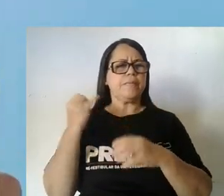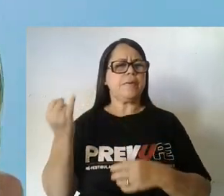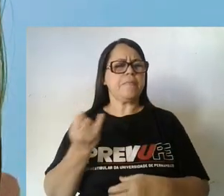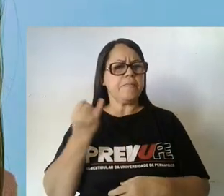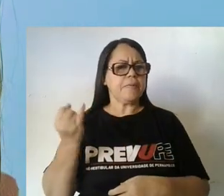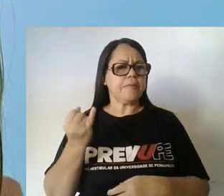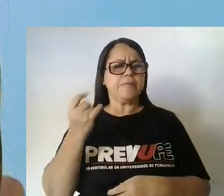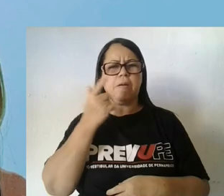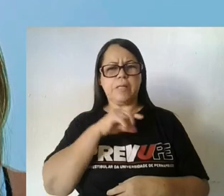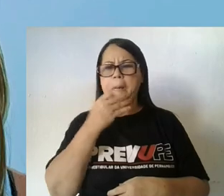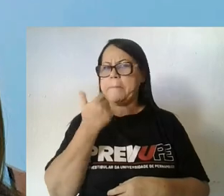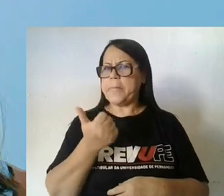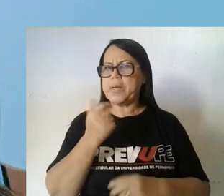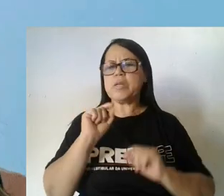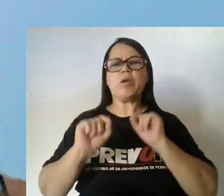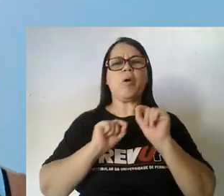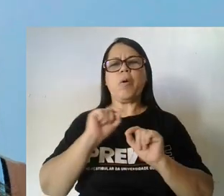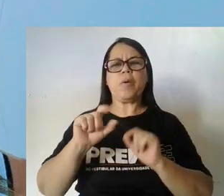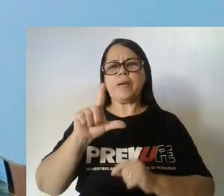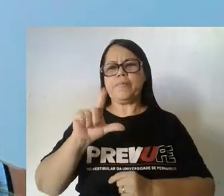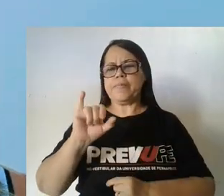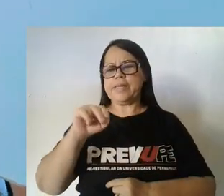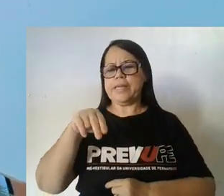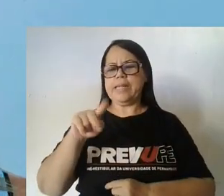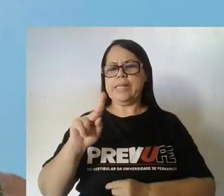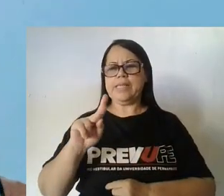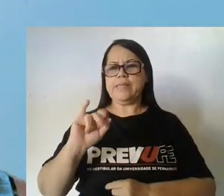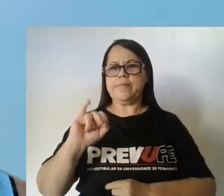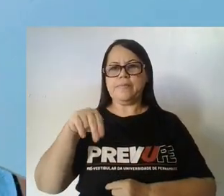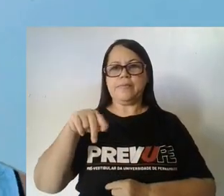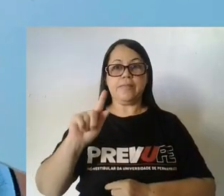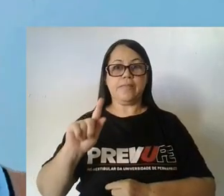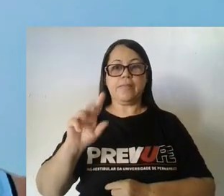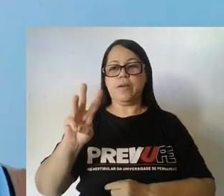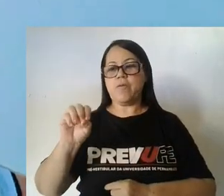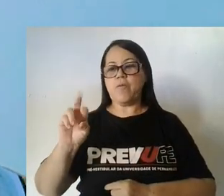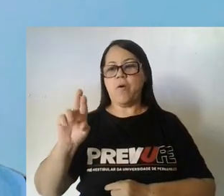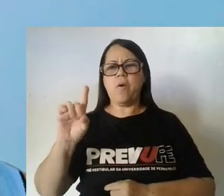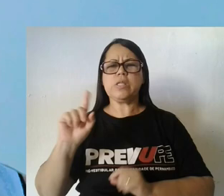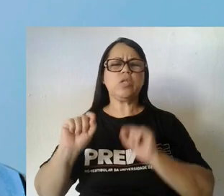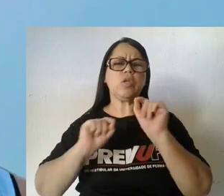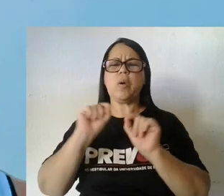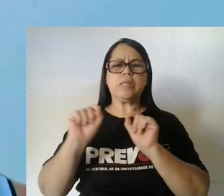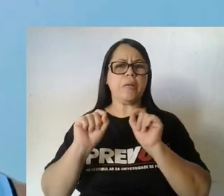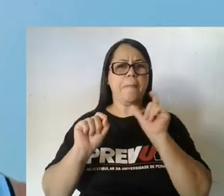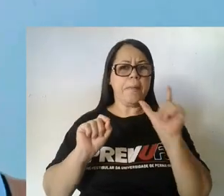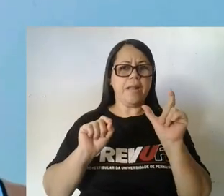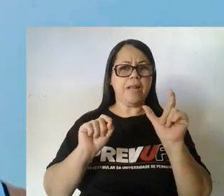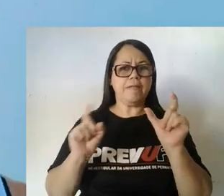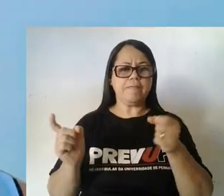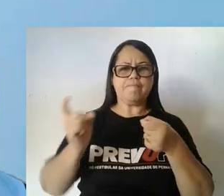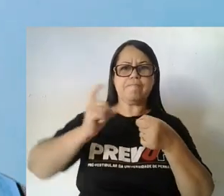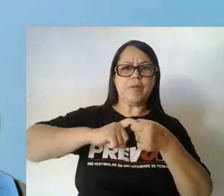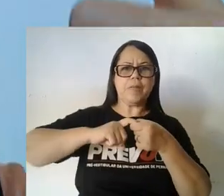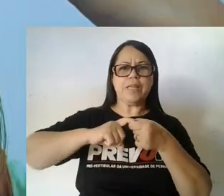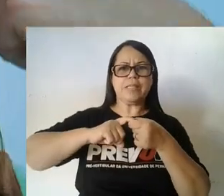estudar e se dar bem na prova do Enem são as linking words, que são as palavrinhas que servem como conectores. A função delas é